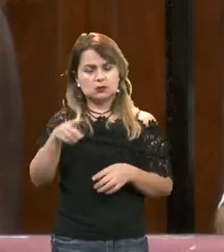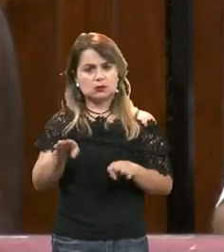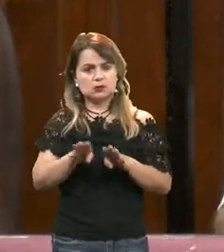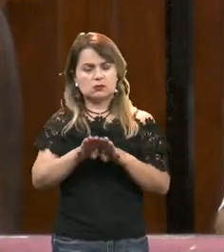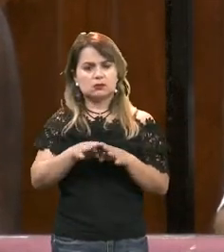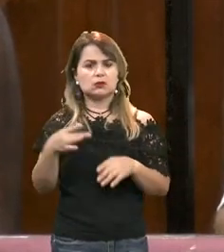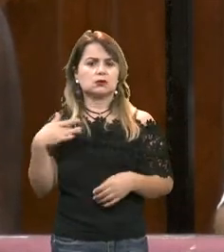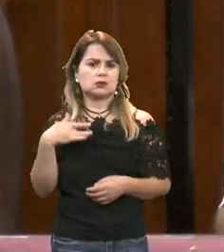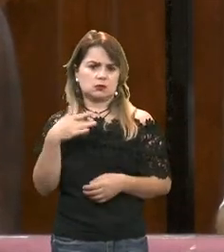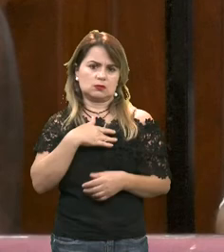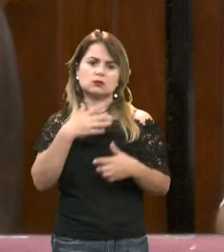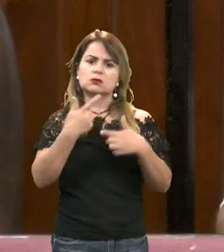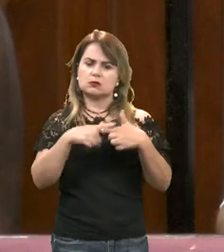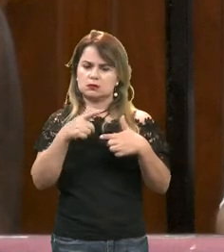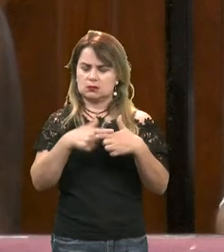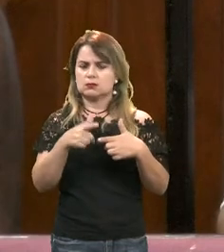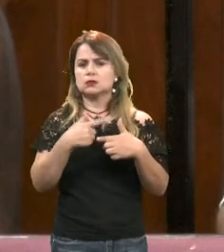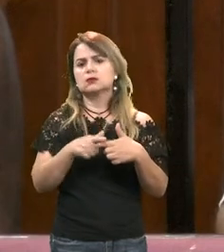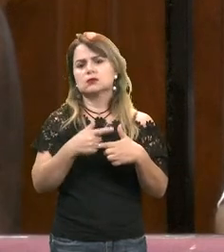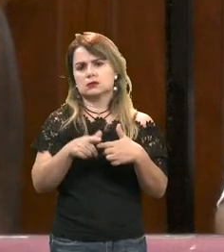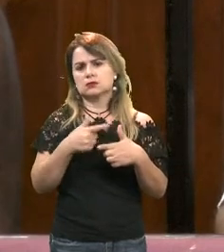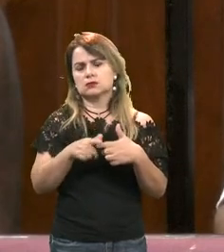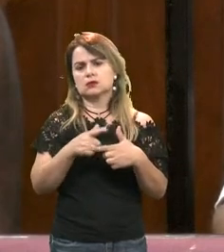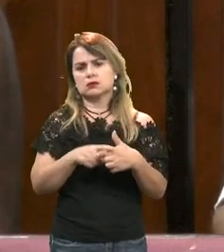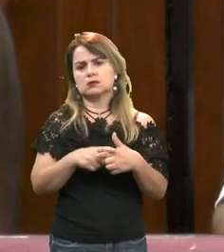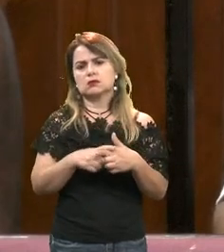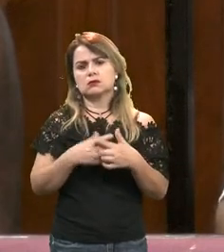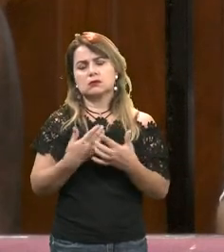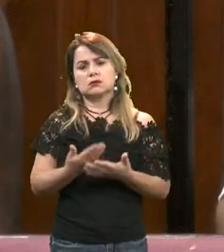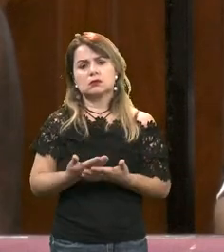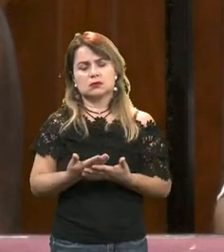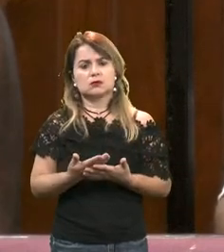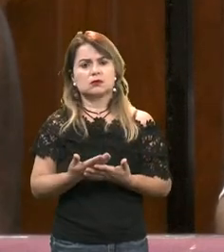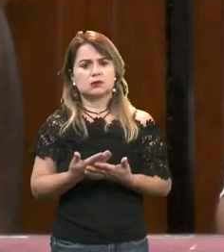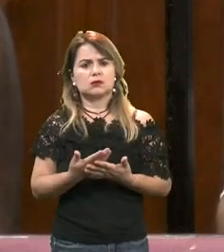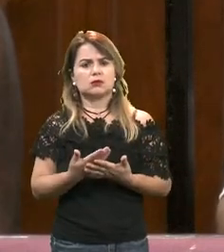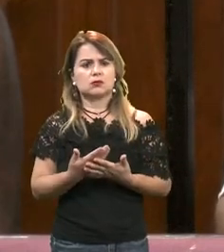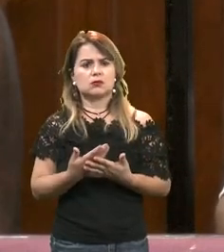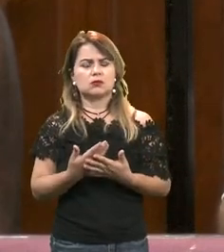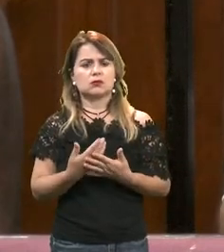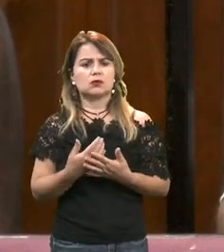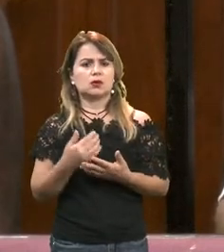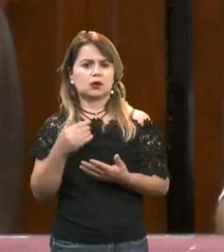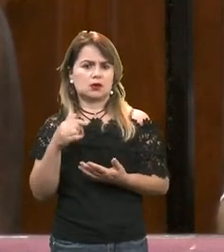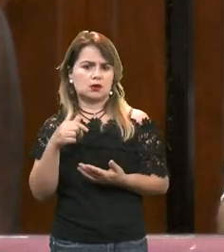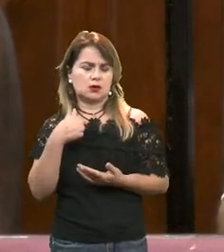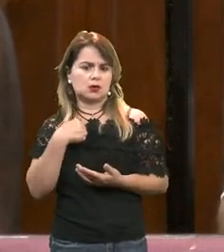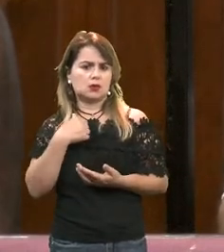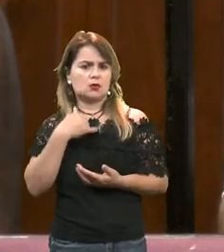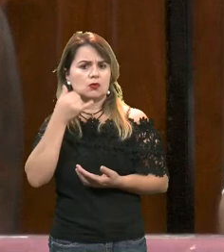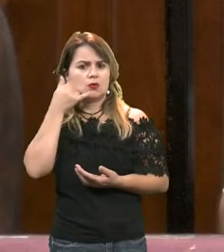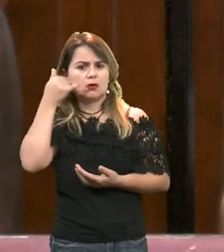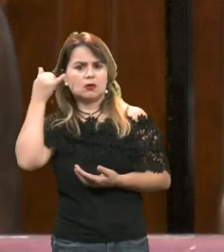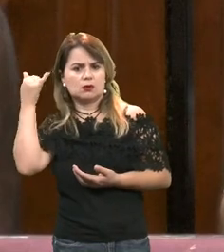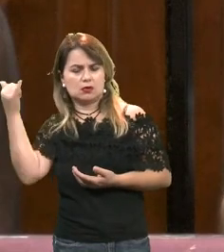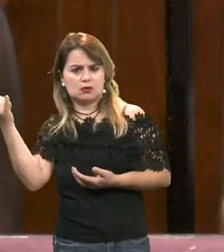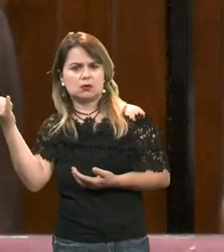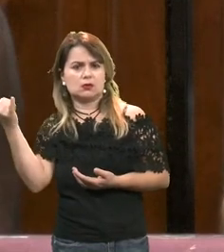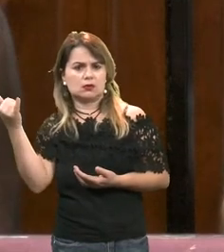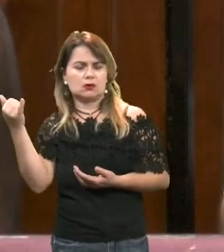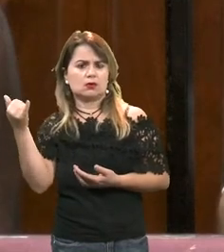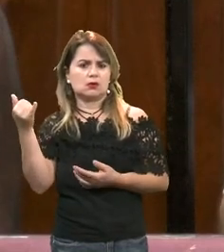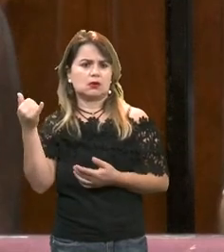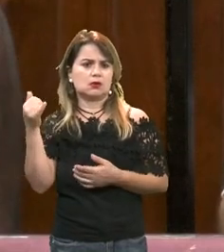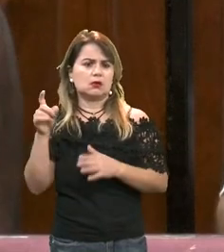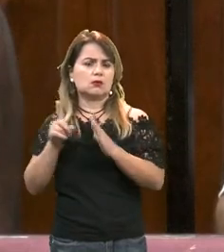de saúde especial aqui em Marília também, a qual, em algum momento, eu vou ligar para a Nayara, para a Cláudia, para ver o que pode ajudar a minha